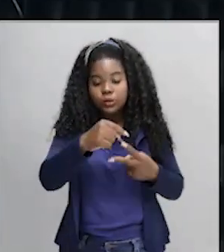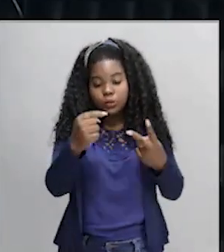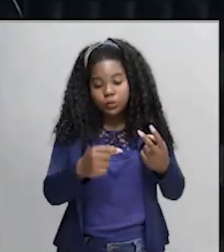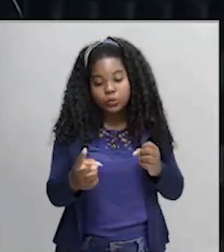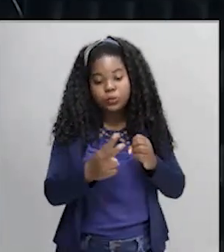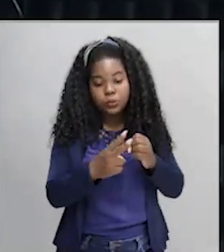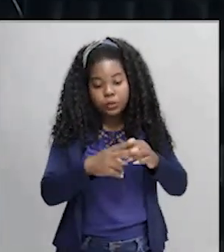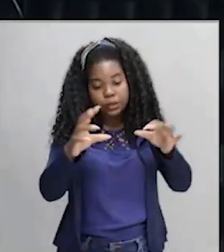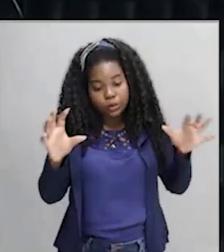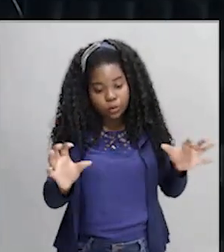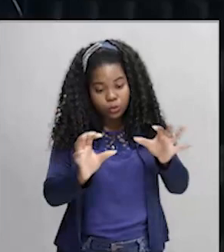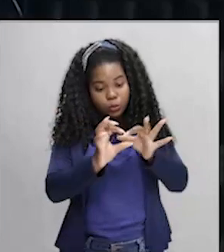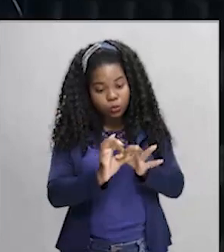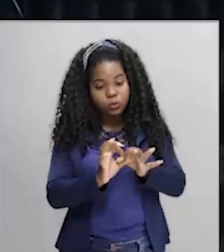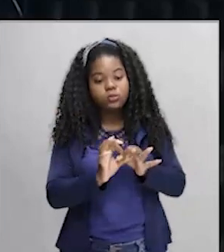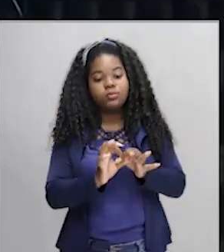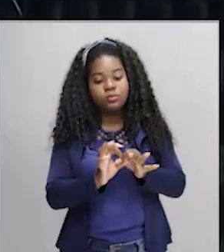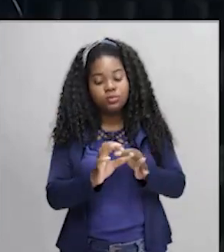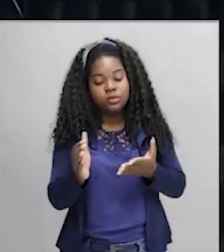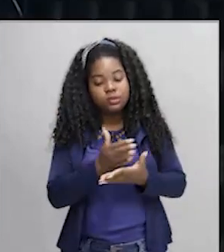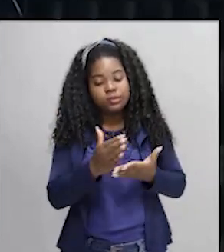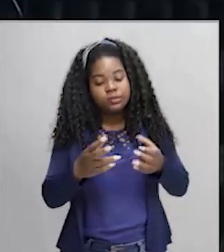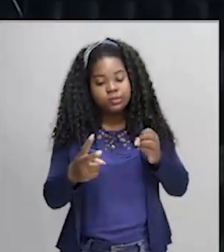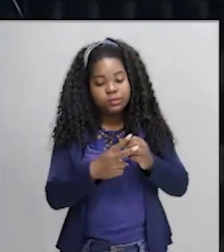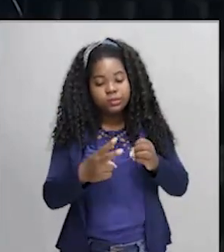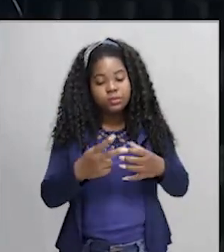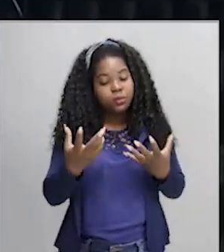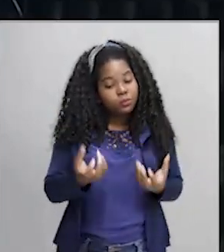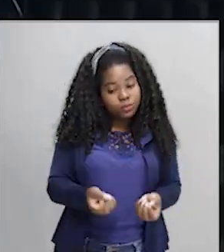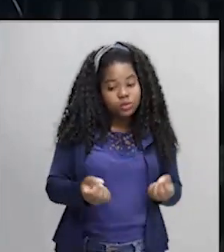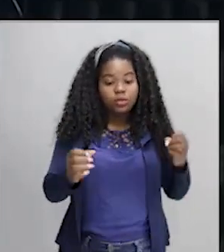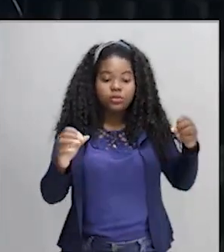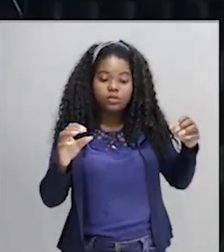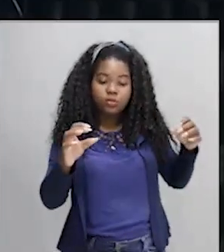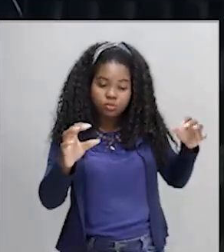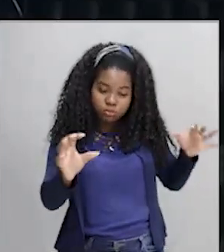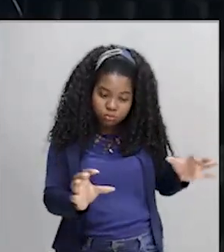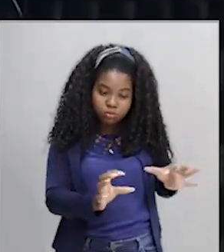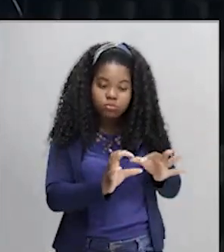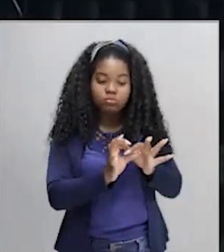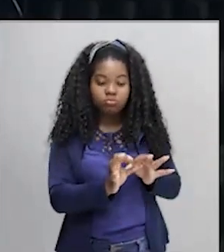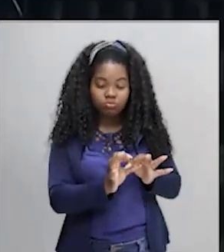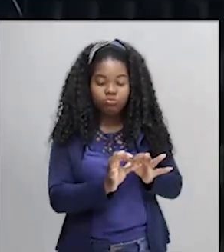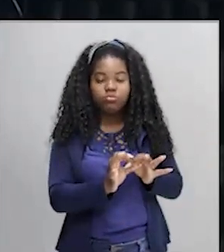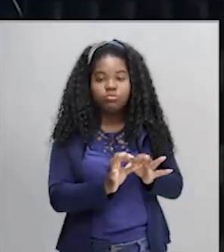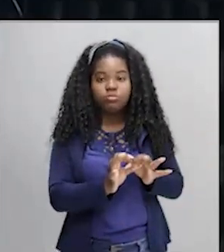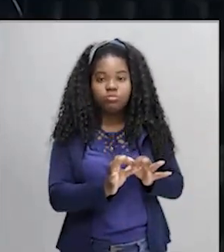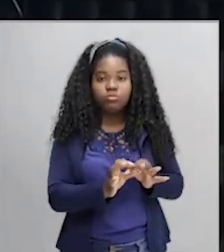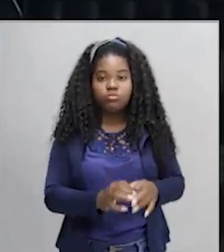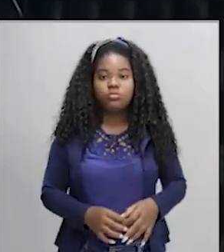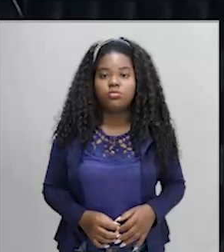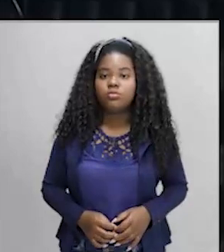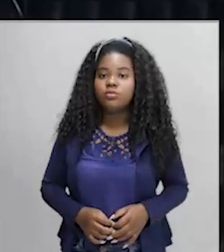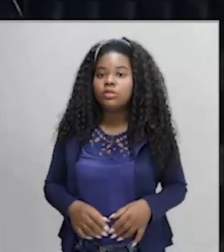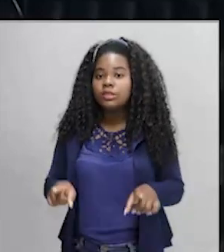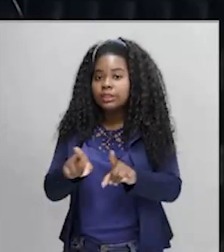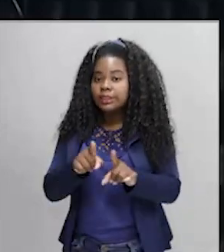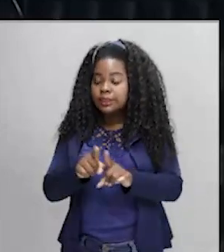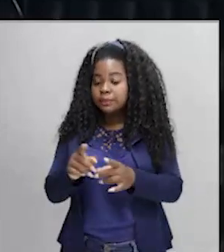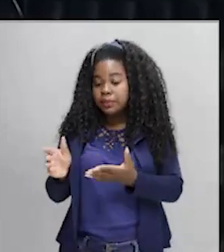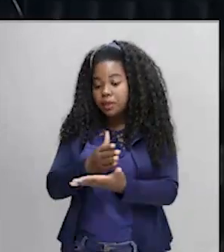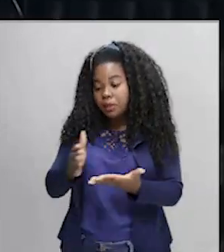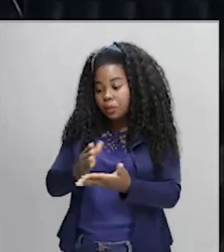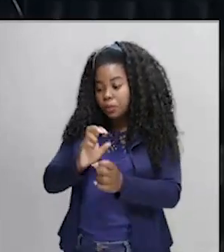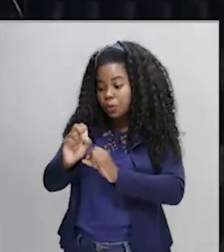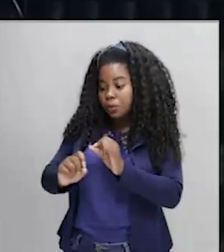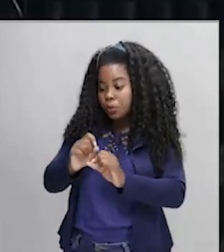verbos juntos. E tem alguns verbos que só aceitam isso, ele sempre tem que estar um do ladinho do outro. E tem alguns